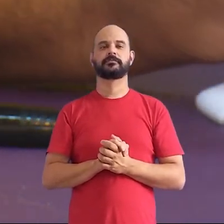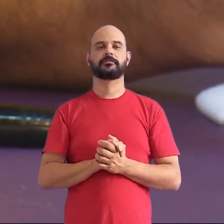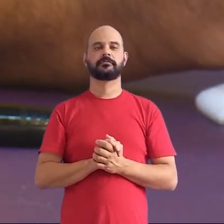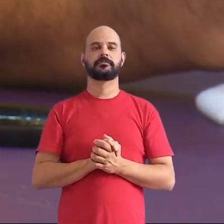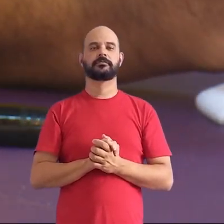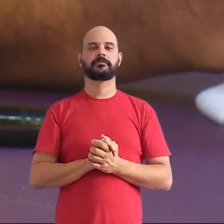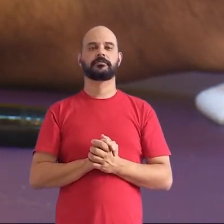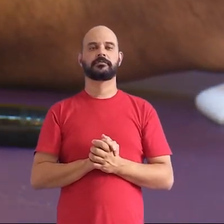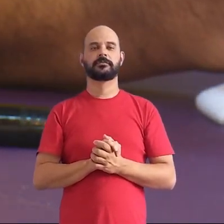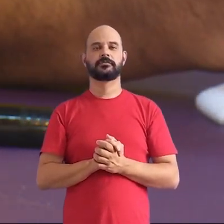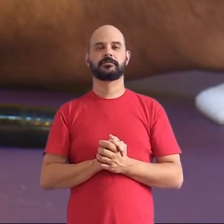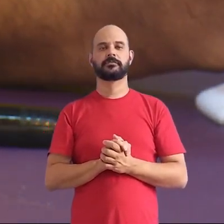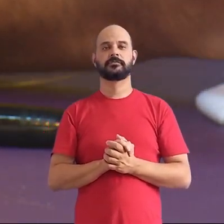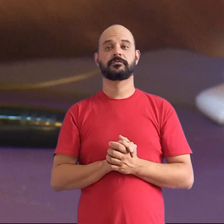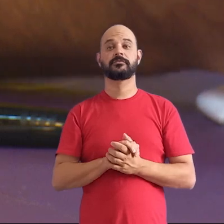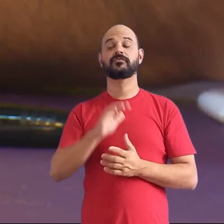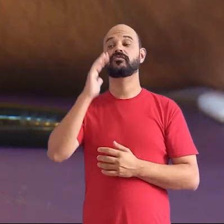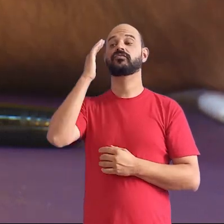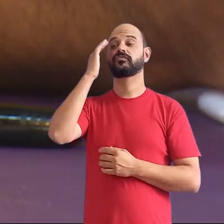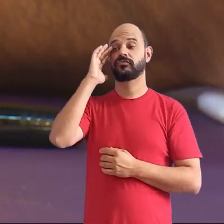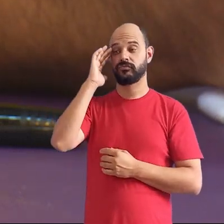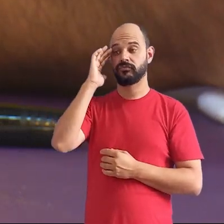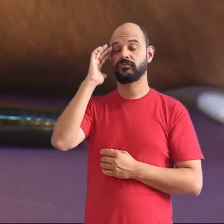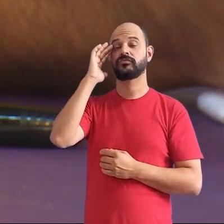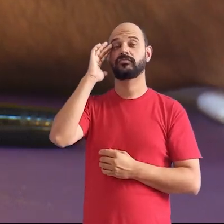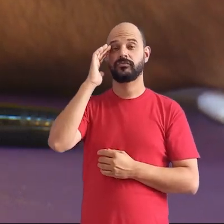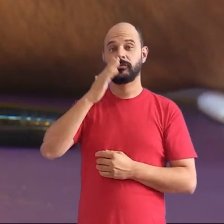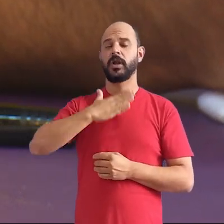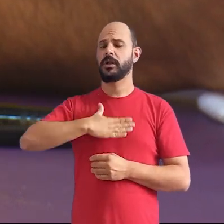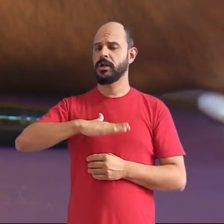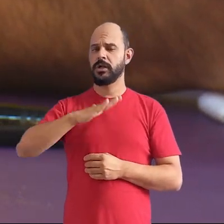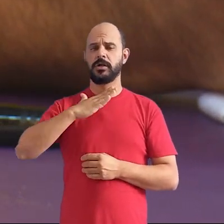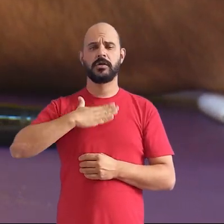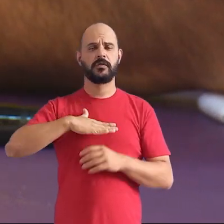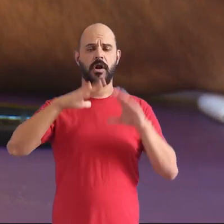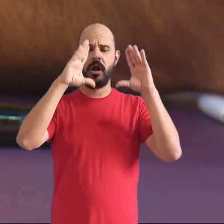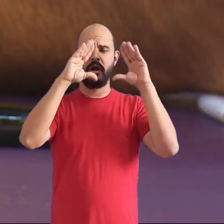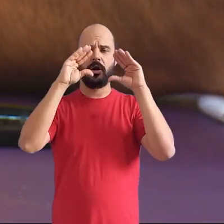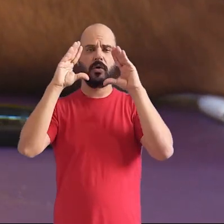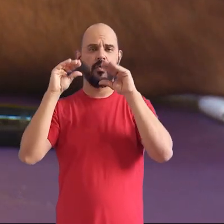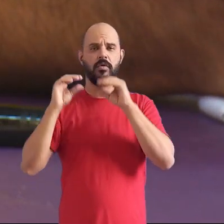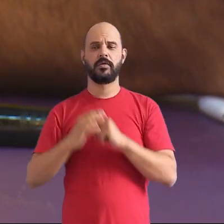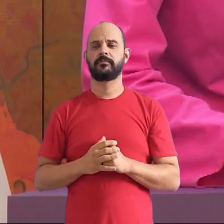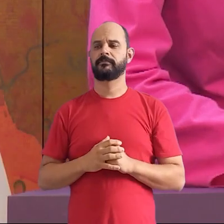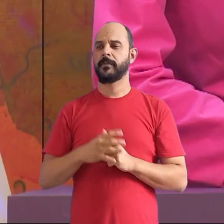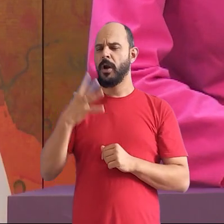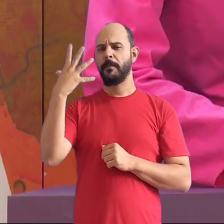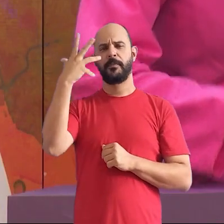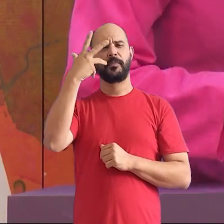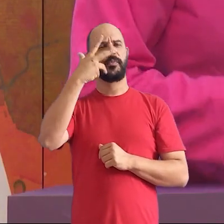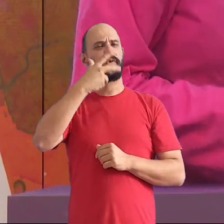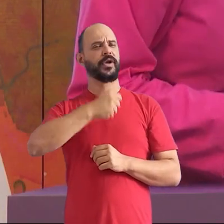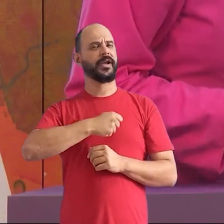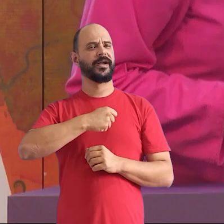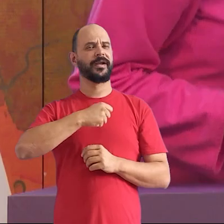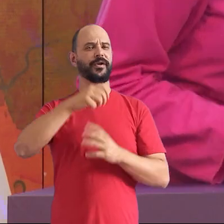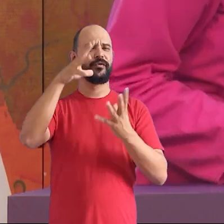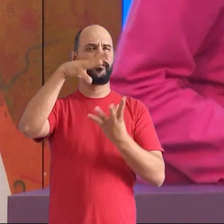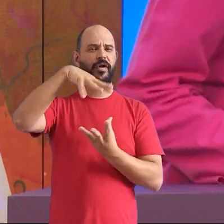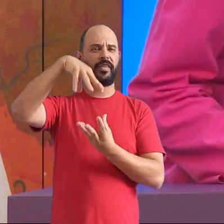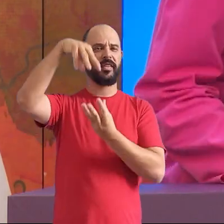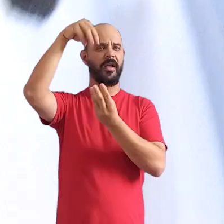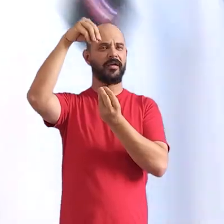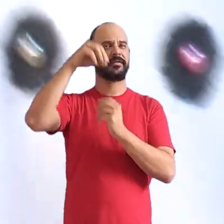depois, olha lá, ela vai expandindo a tinta. Ah, muito legal. Então você vai devagarzinho, controlando mais ou menos. Que bonito o nosso